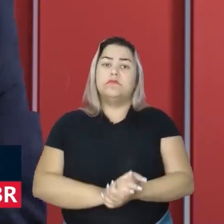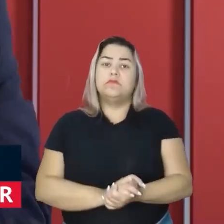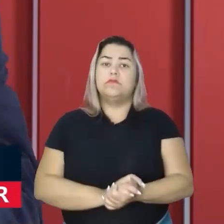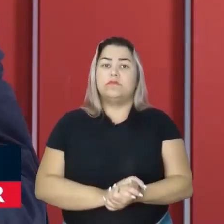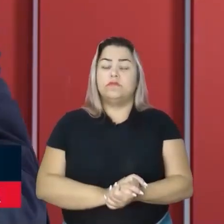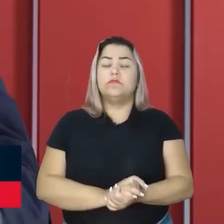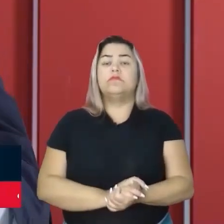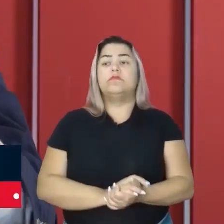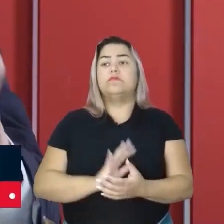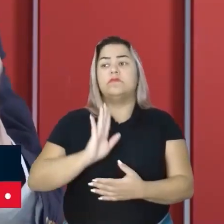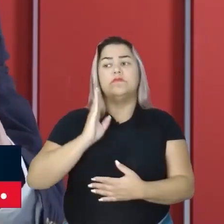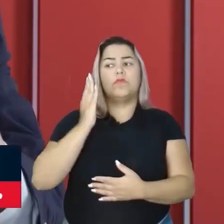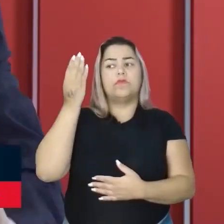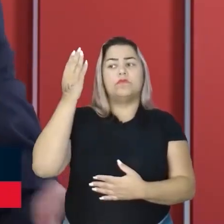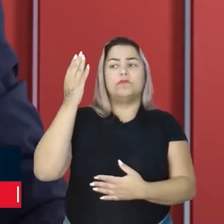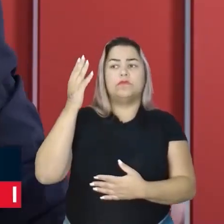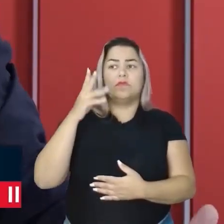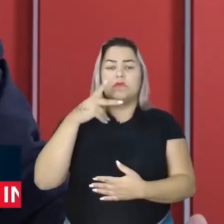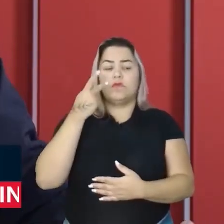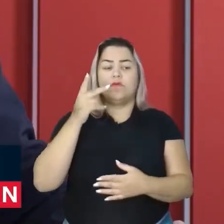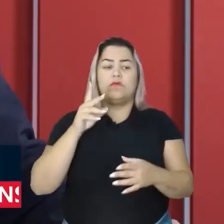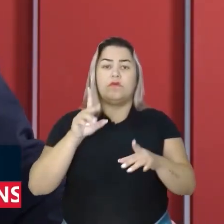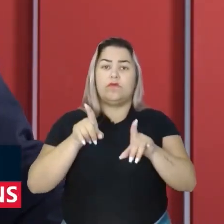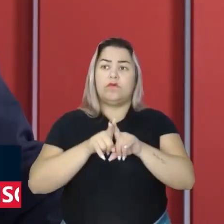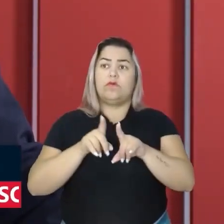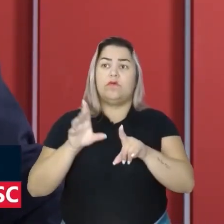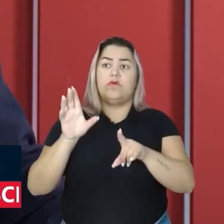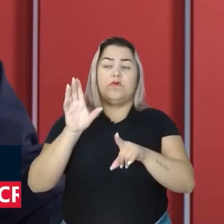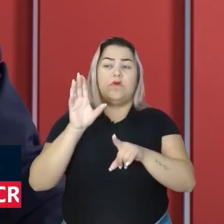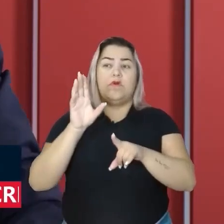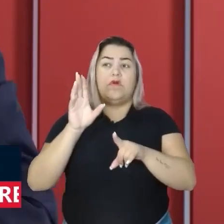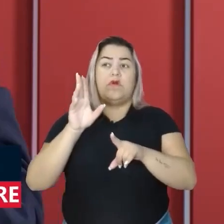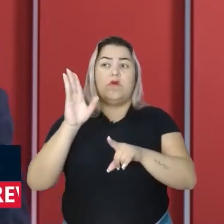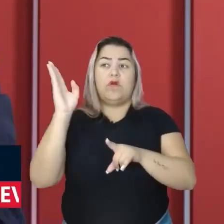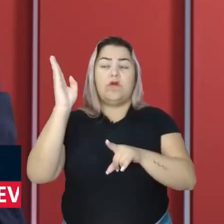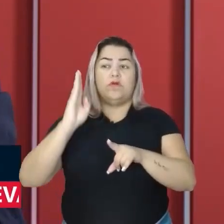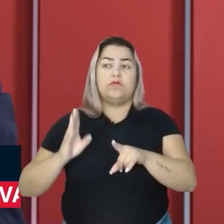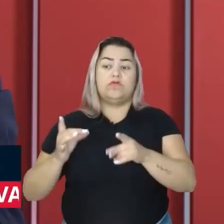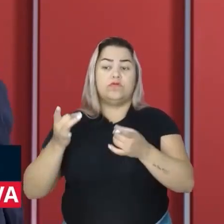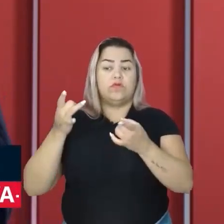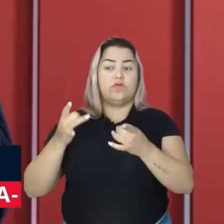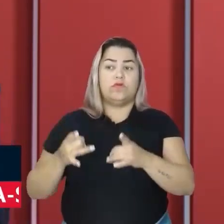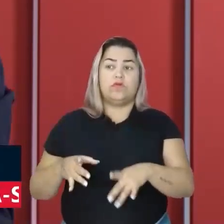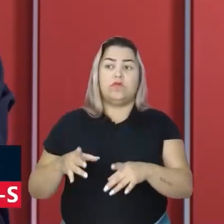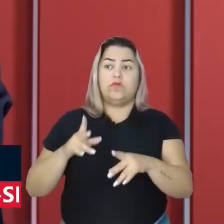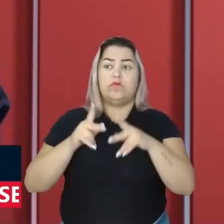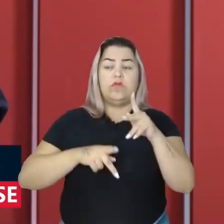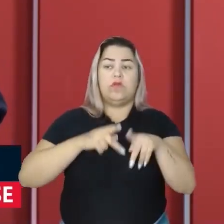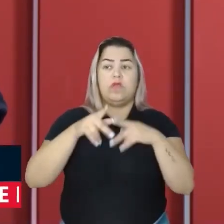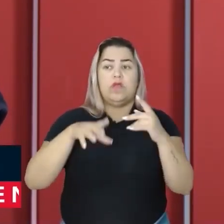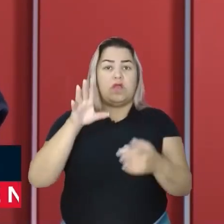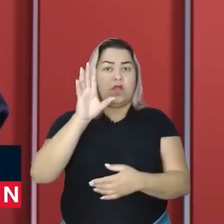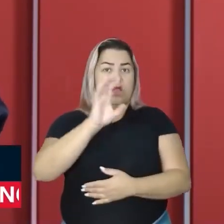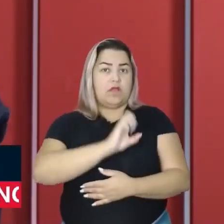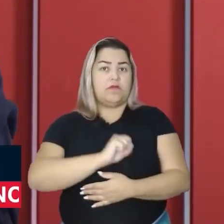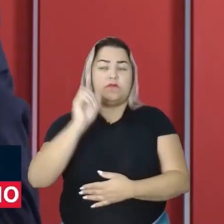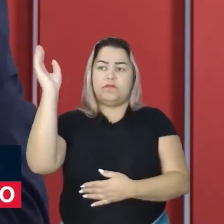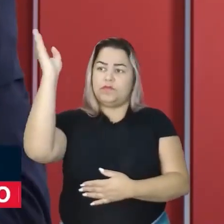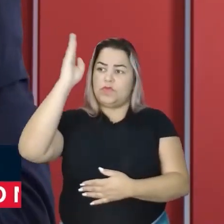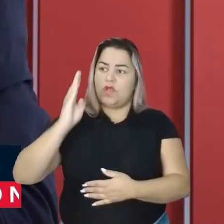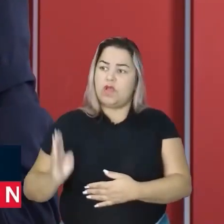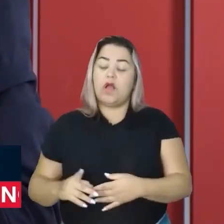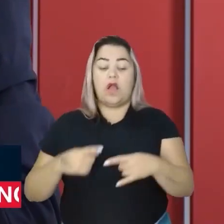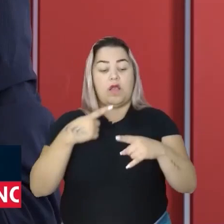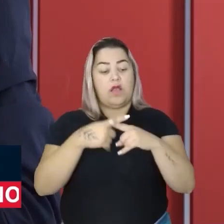Então é falso dizer que ama a pátria se deixa o seu povo abandonado. O Lula verdadeiramente ama a sua pátria, porque ele ama seu